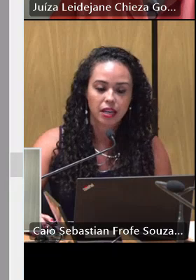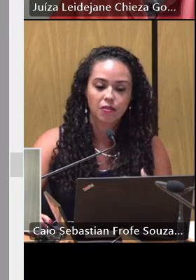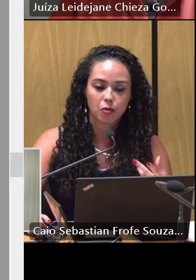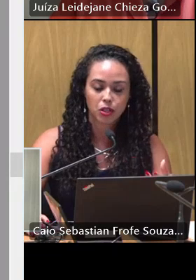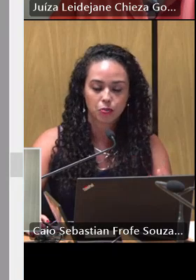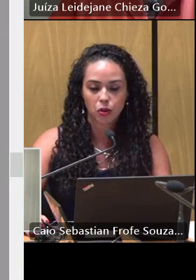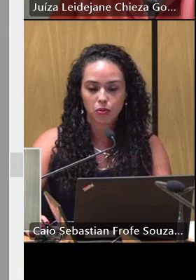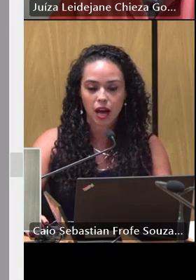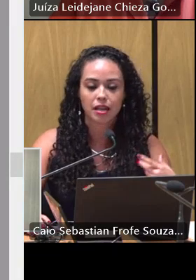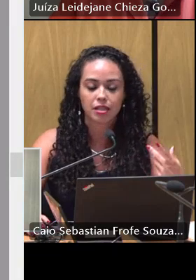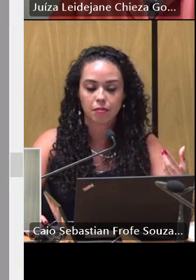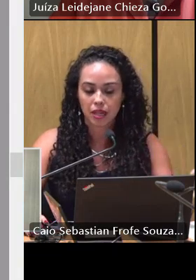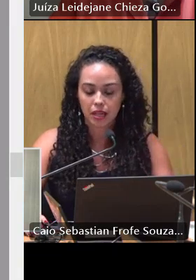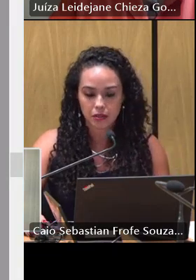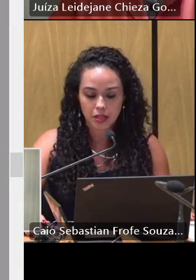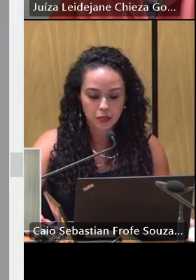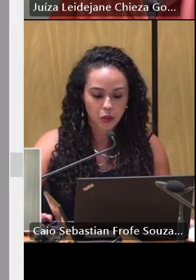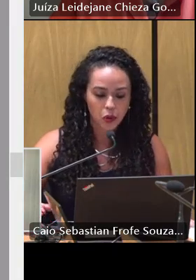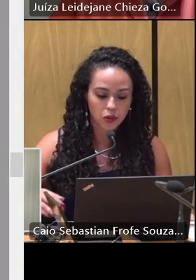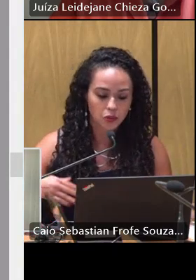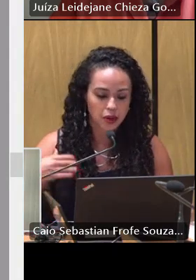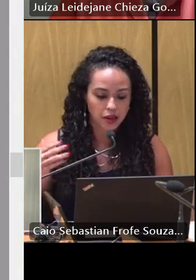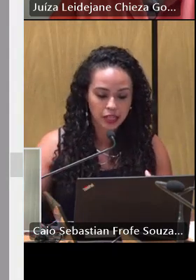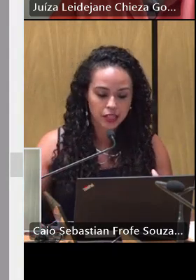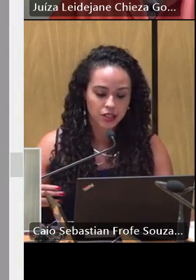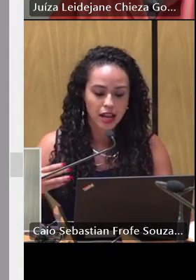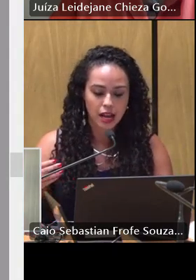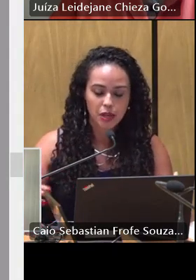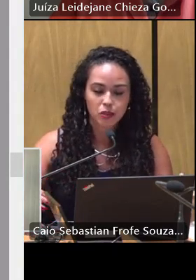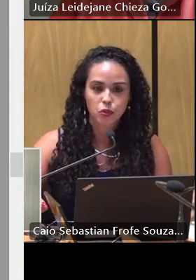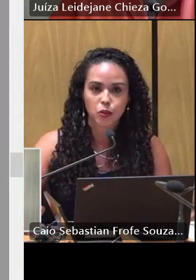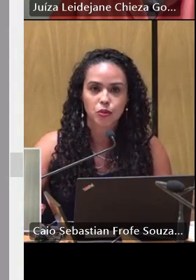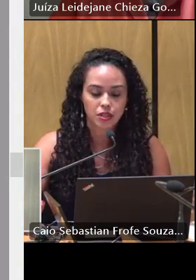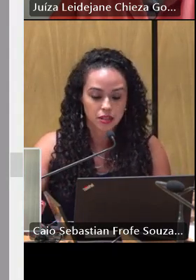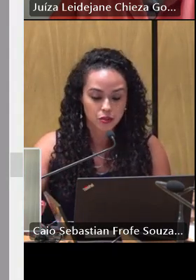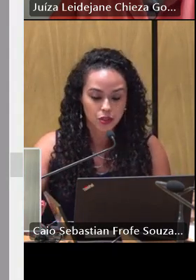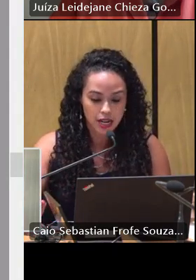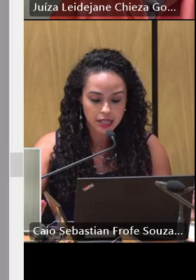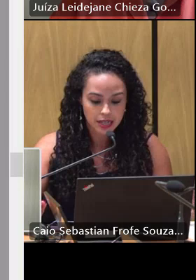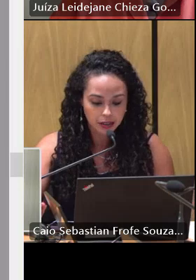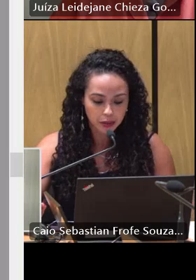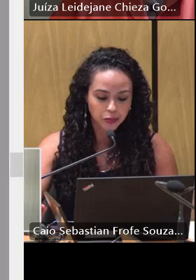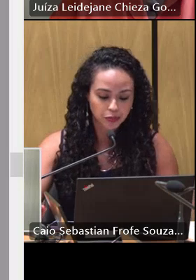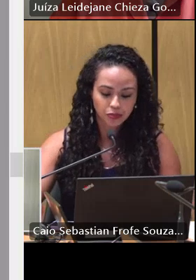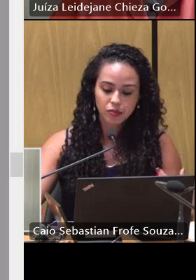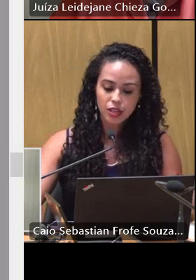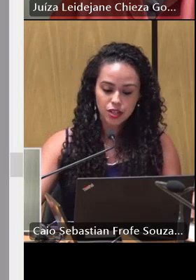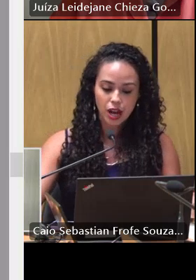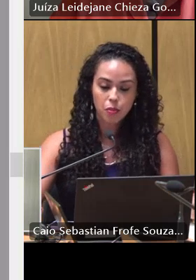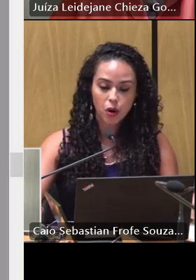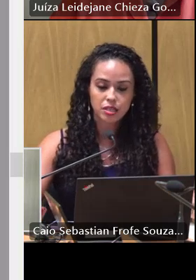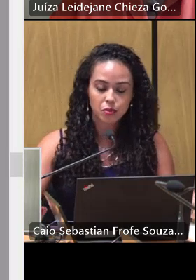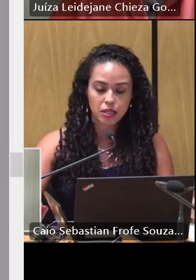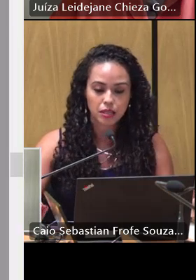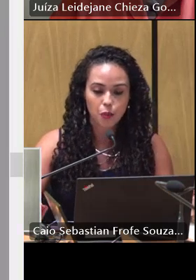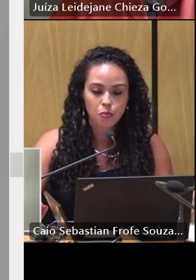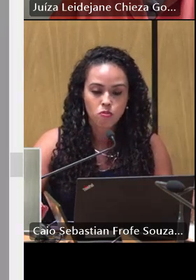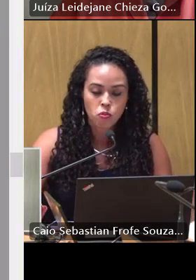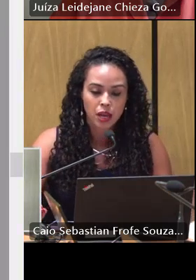aqui reformas portuárias ampliação desse Porto para descarregamento de produtos industrializados já após